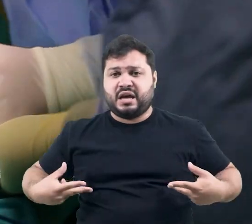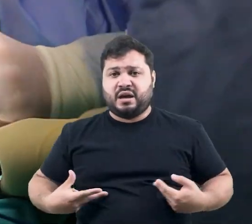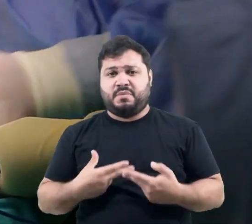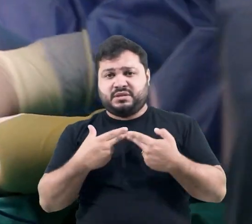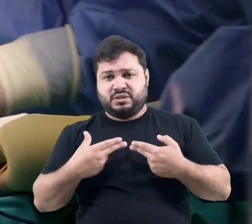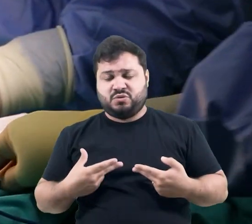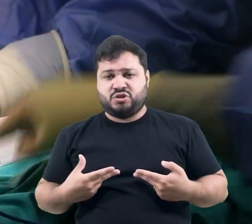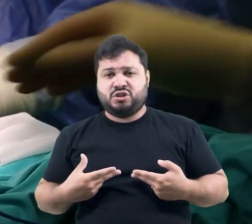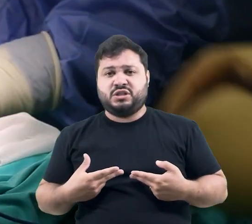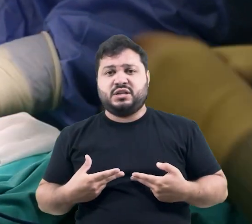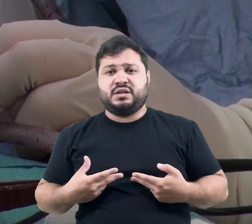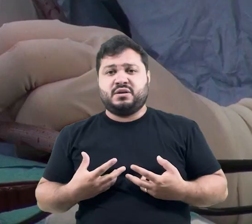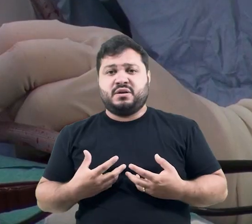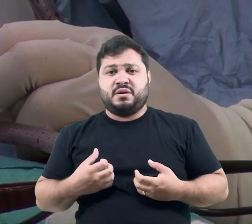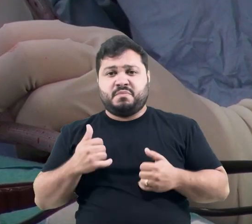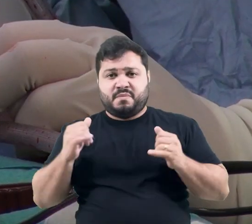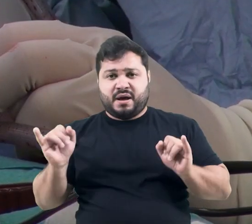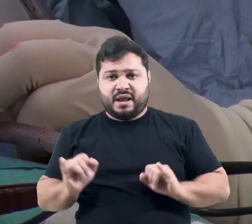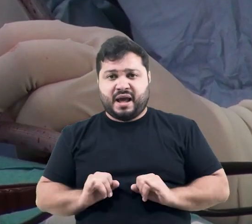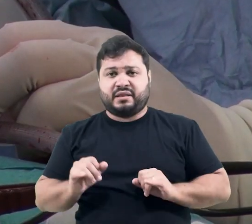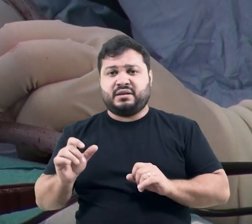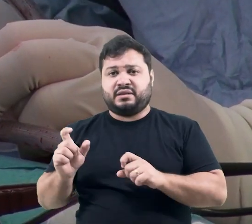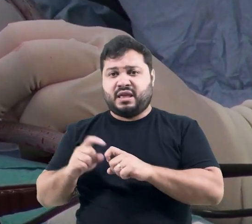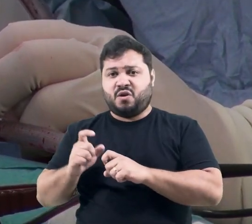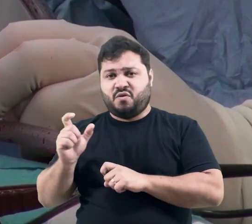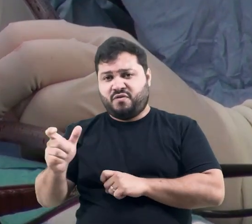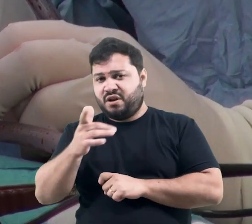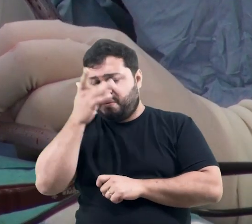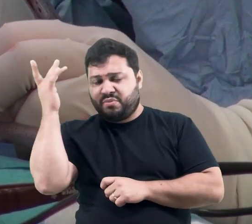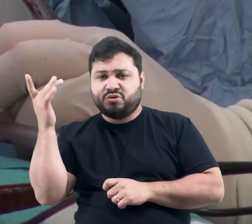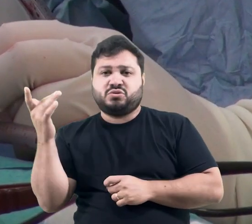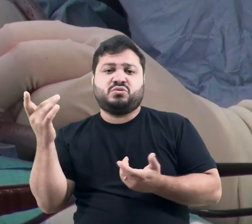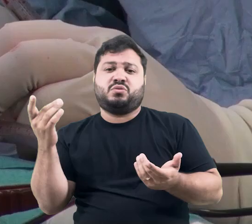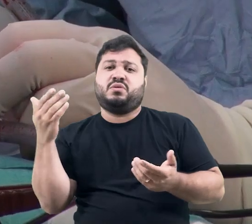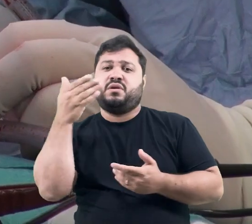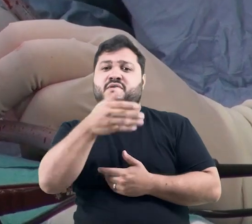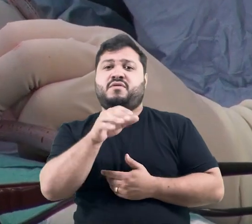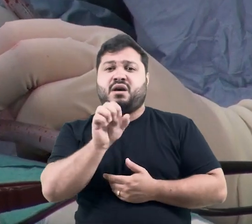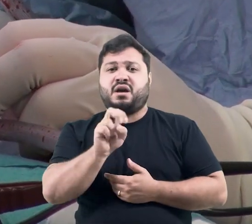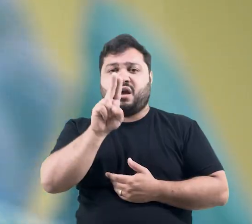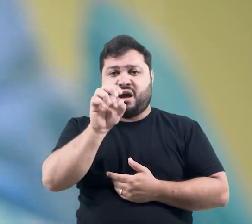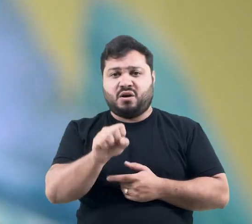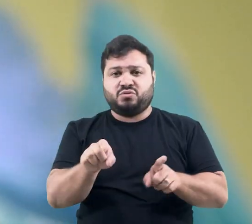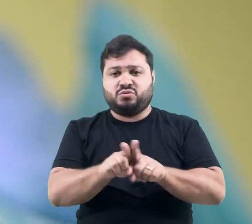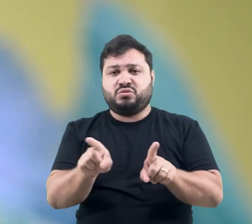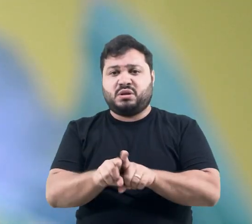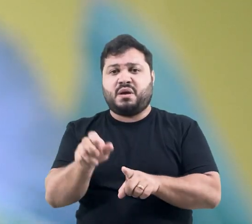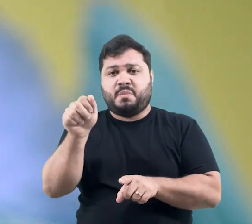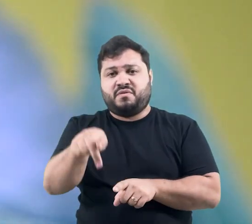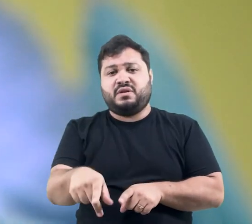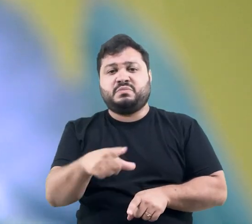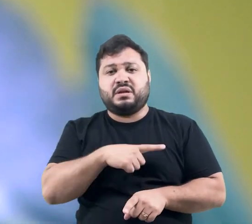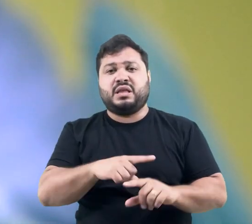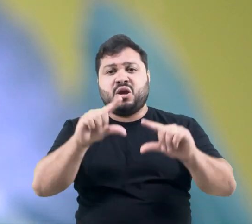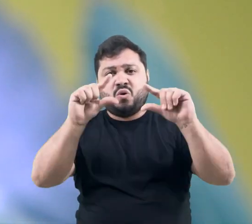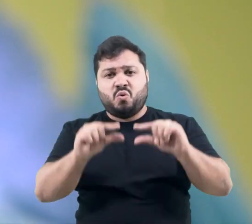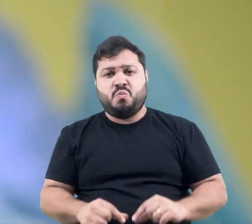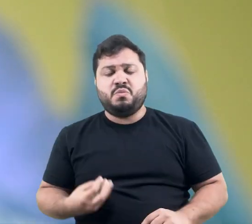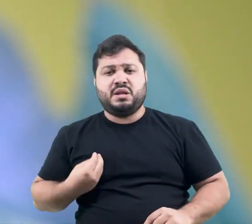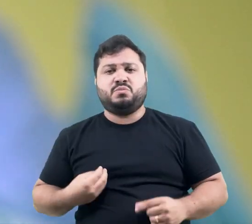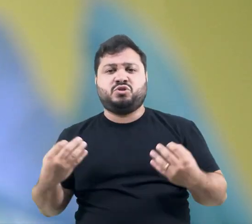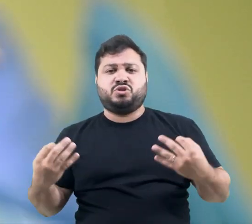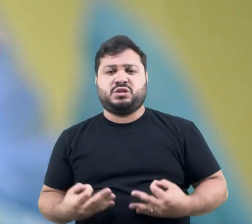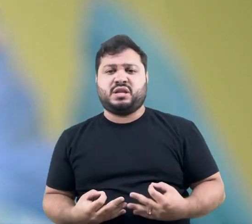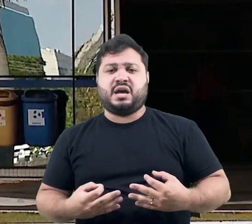uma cirurgia bariátrica por meio de convênios, a pessoa acaba recorrendo ao SUS e à Previdência para ter um mínimo